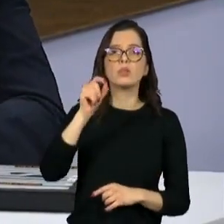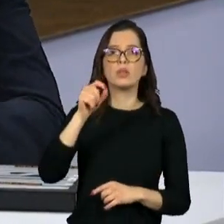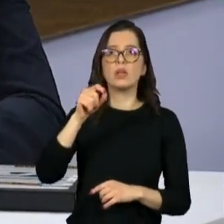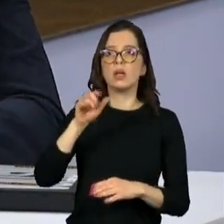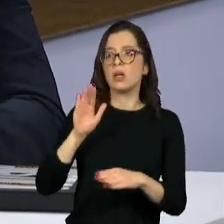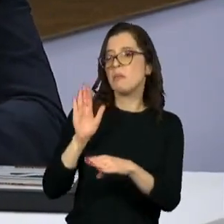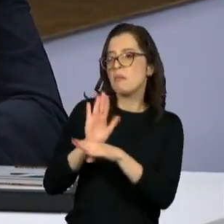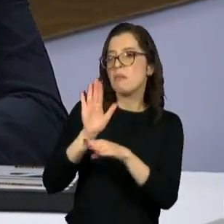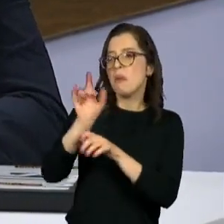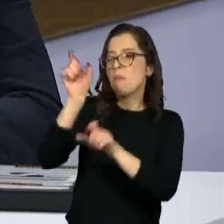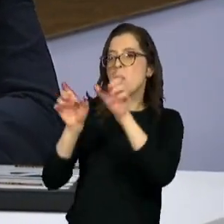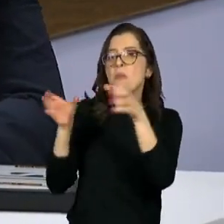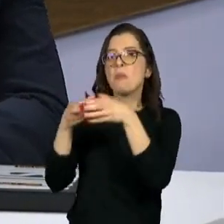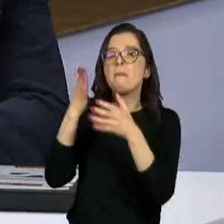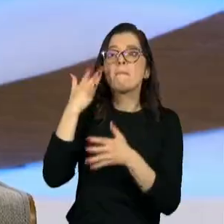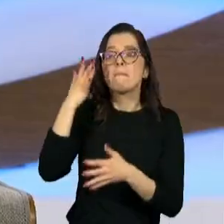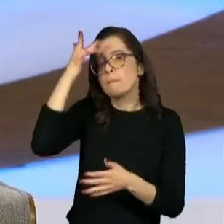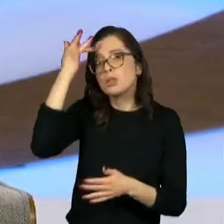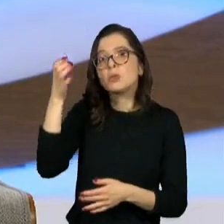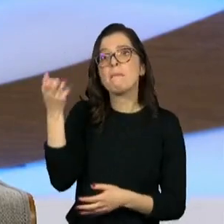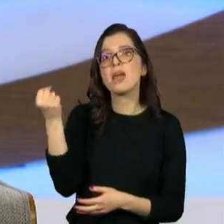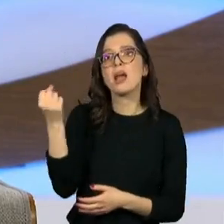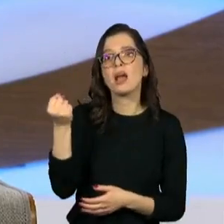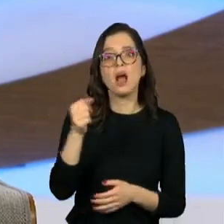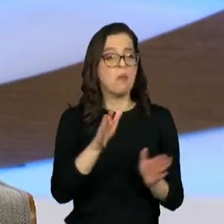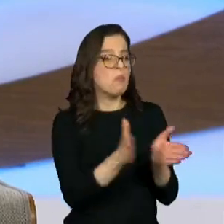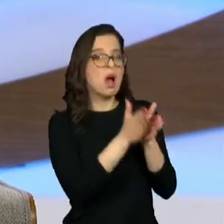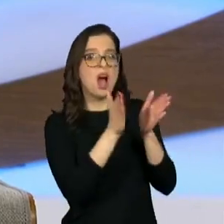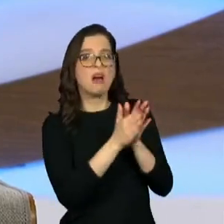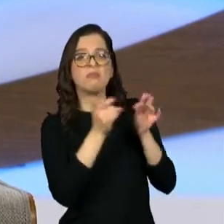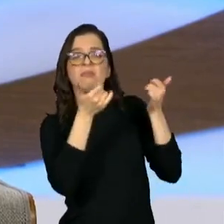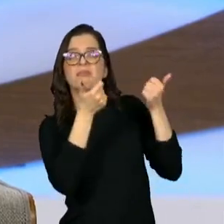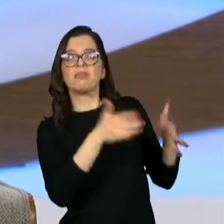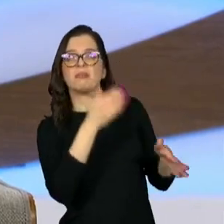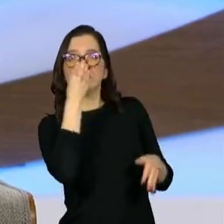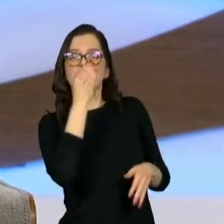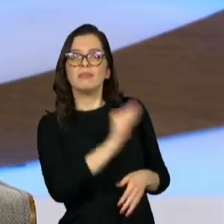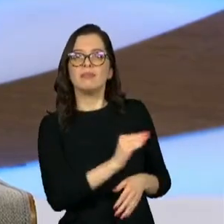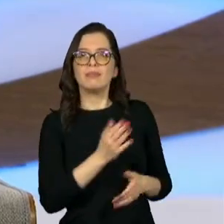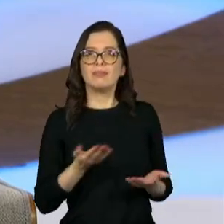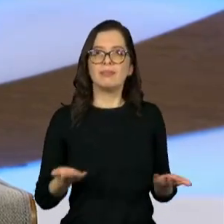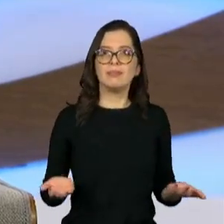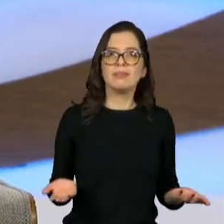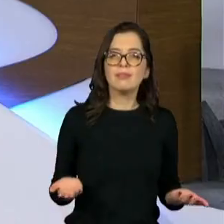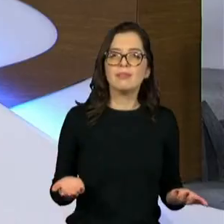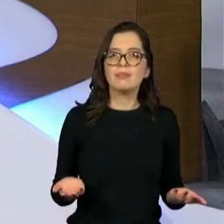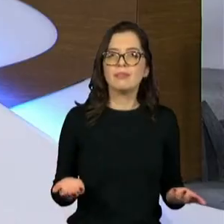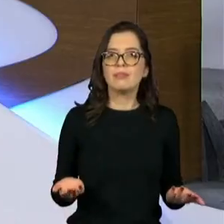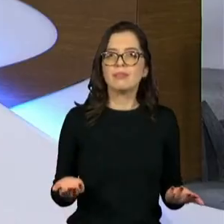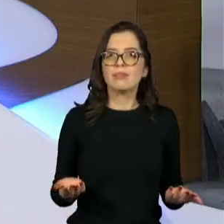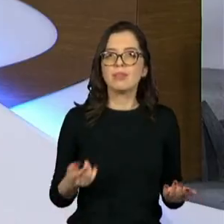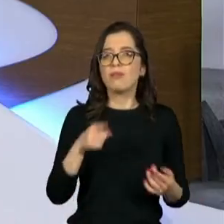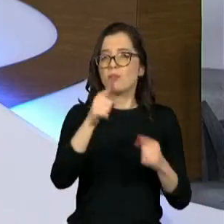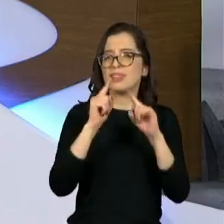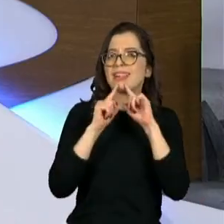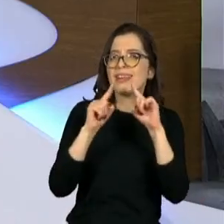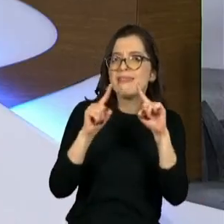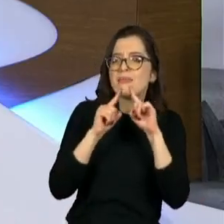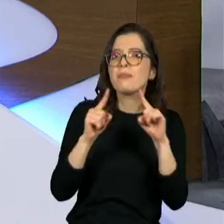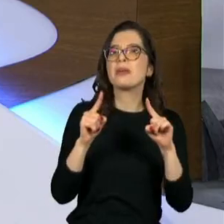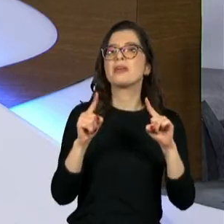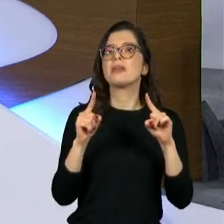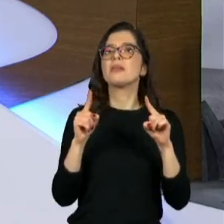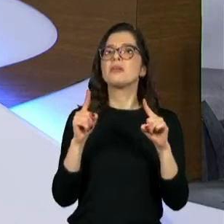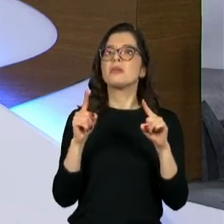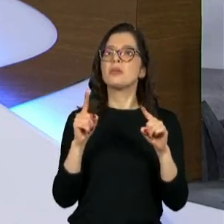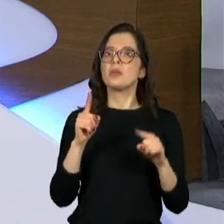população sem nada. Esse tipo de crítica ao discurso de uma elite tecnocrática,